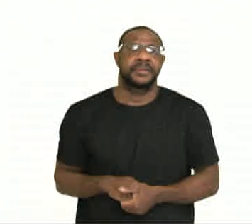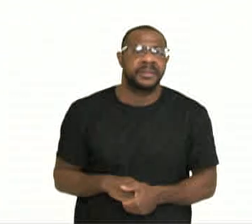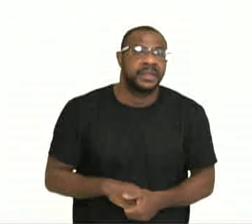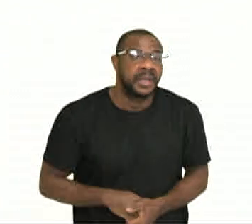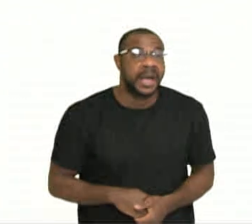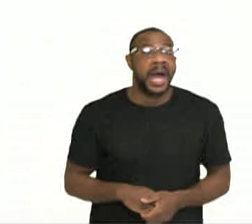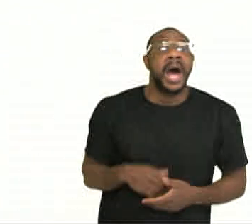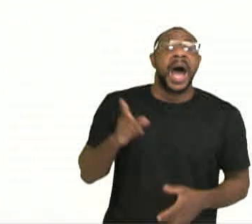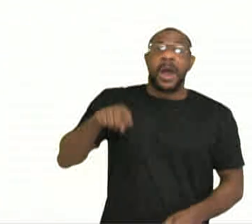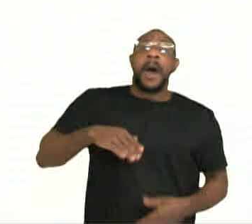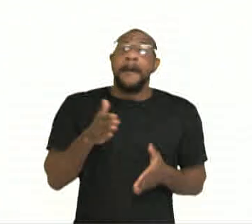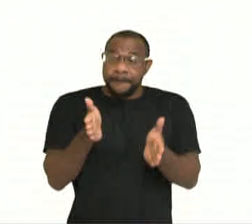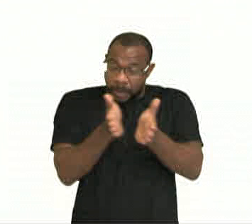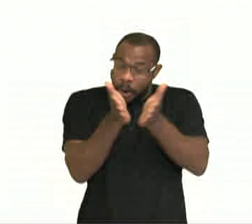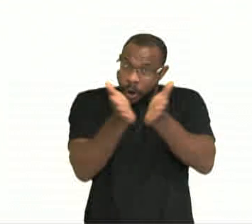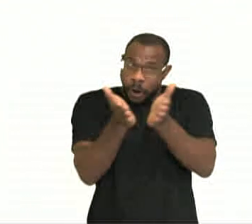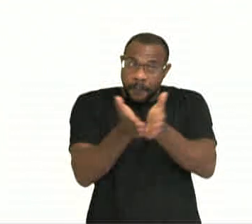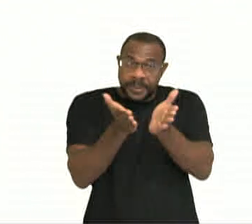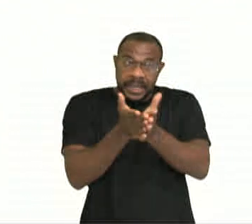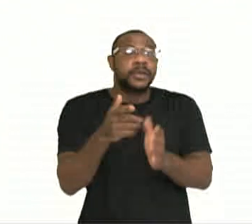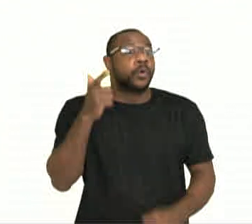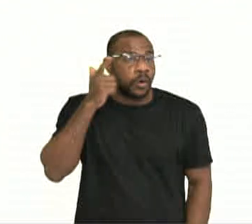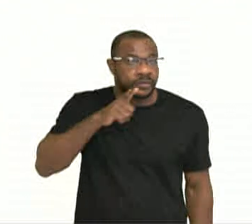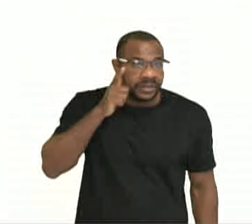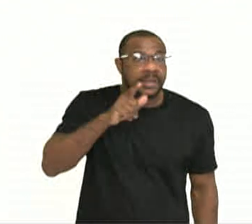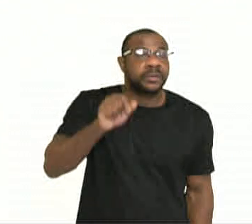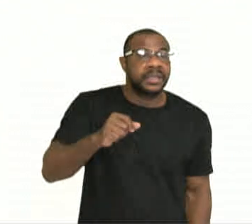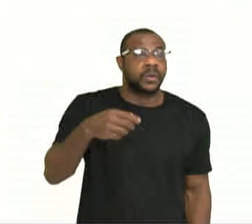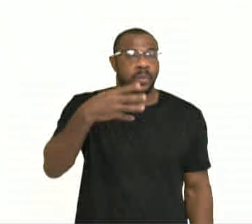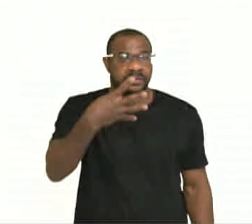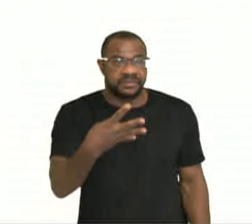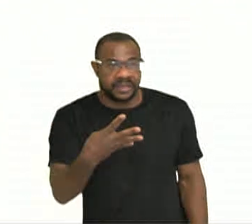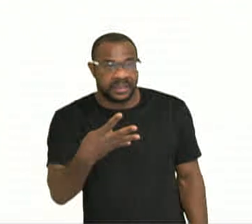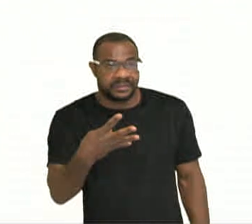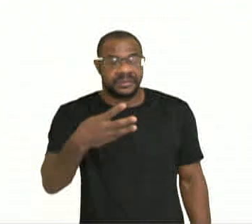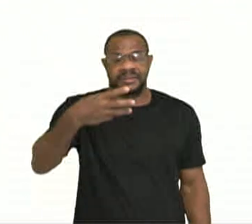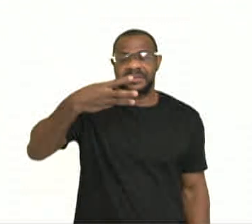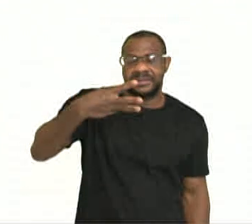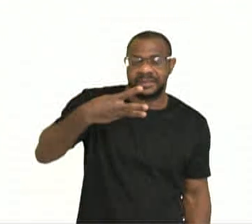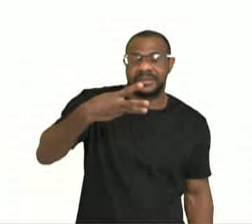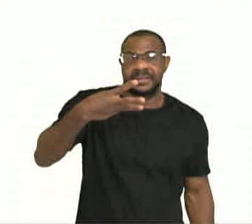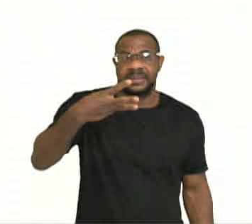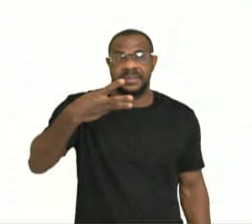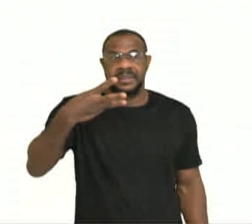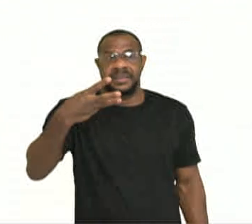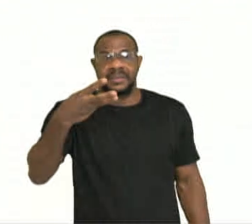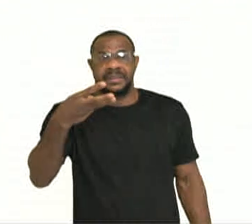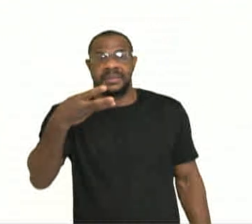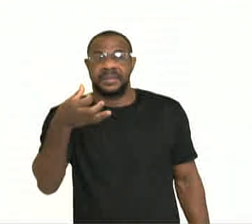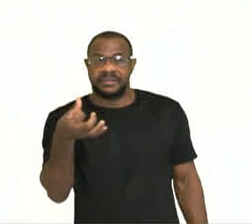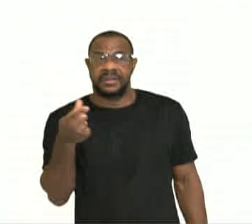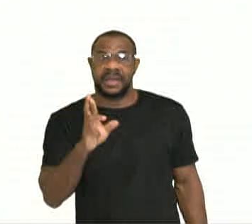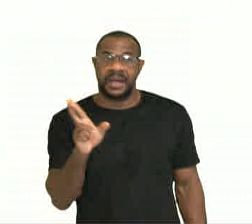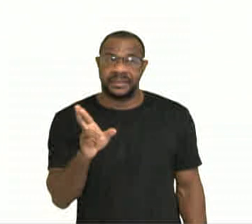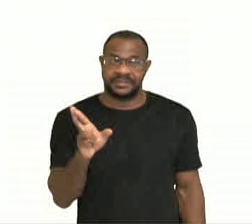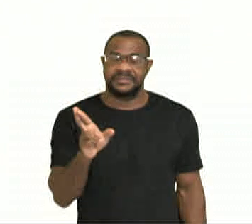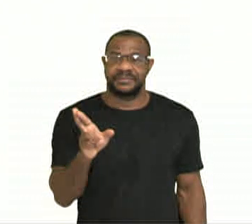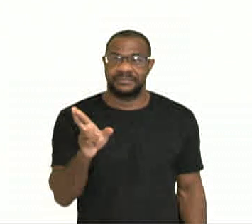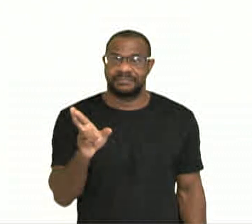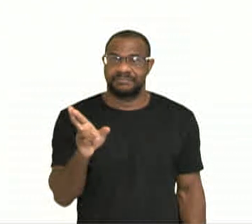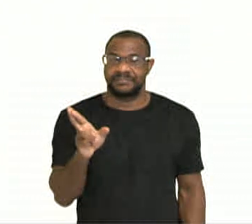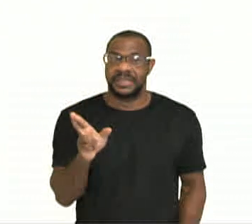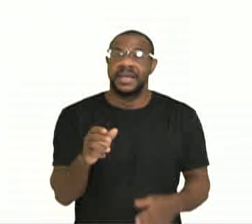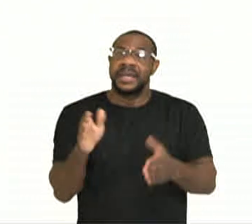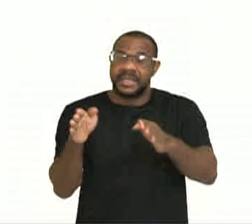R$ 436 por mês em média. Então, pobre e extremo pobre. O pobre está classificado dentro desse estudo do